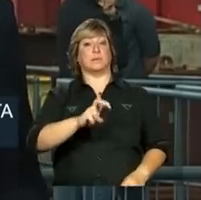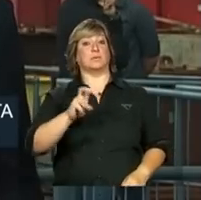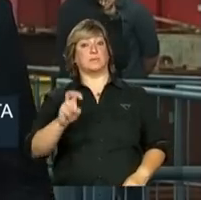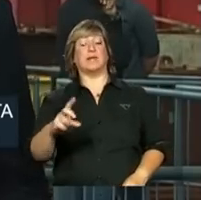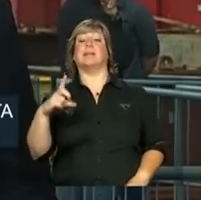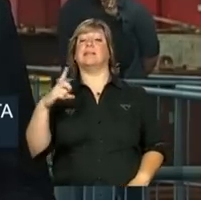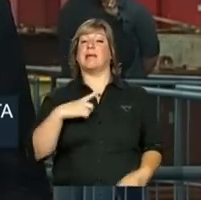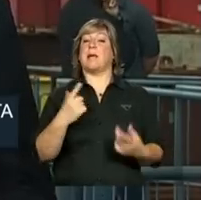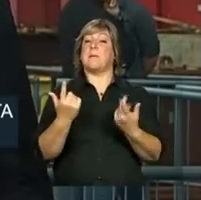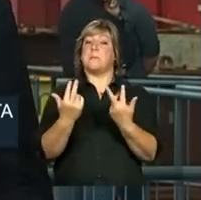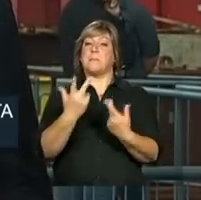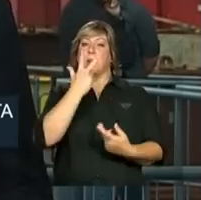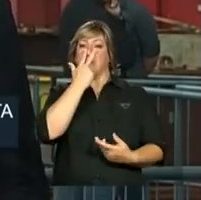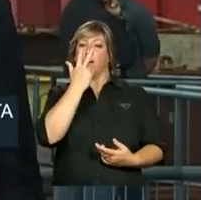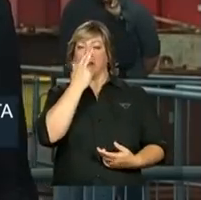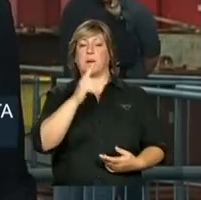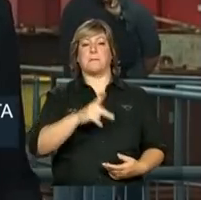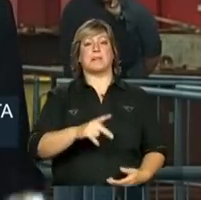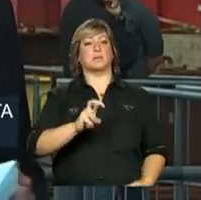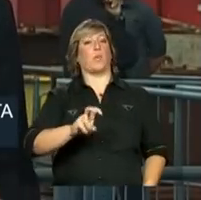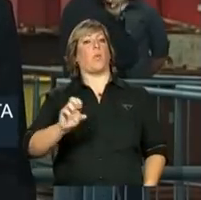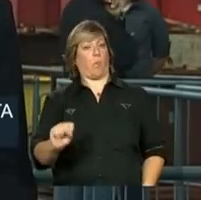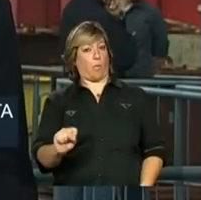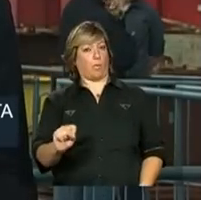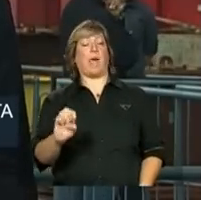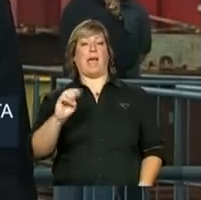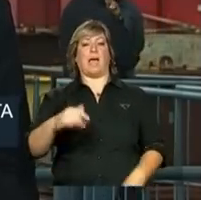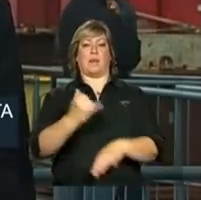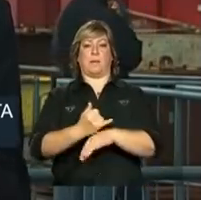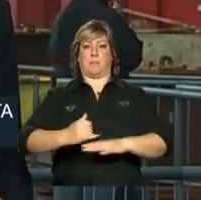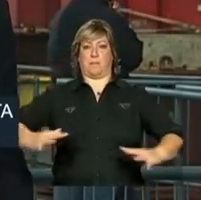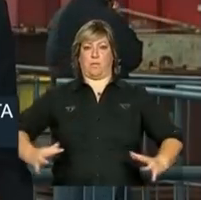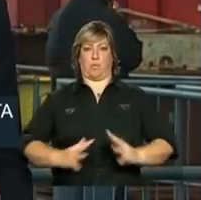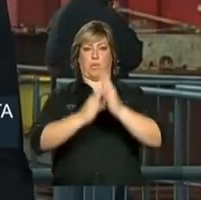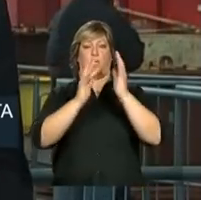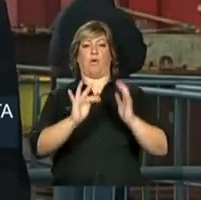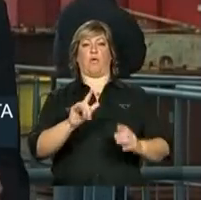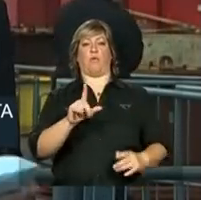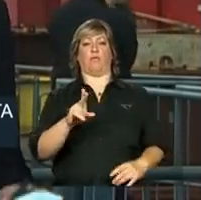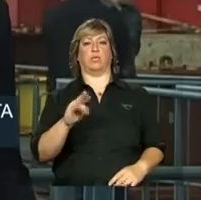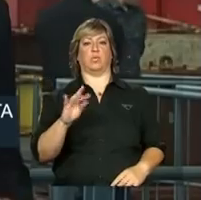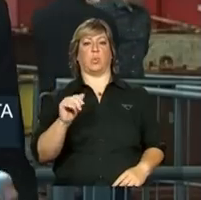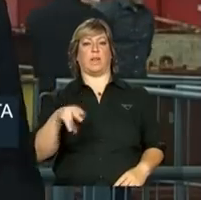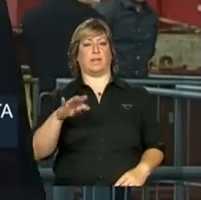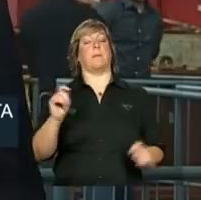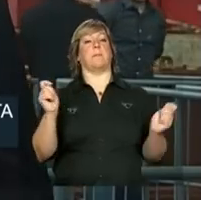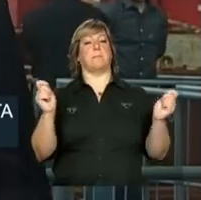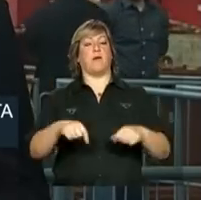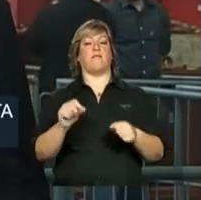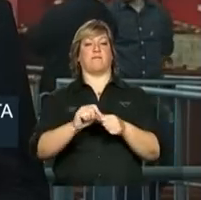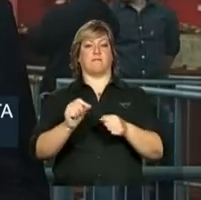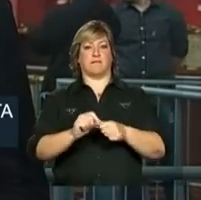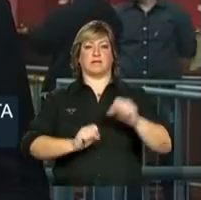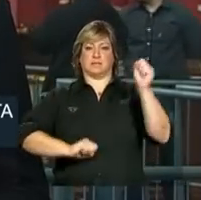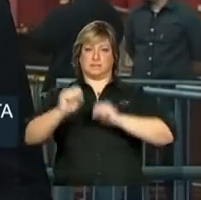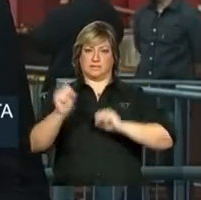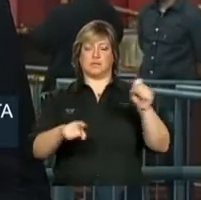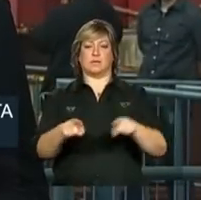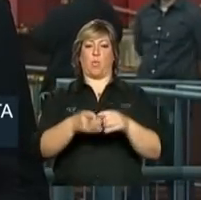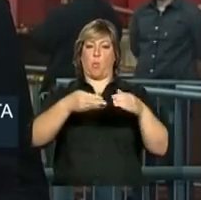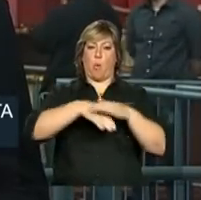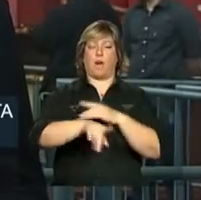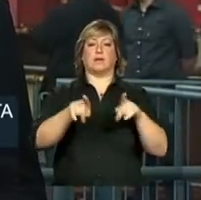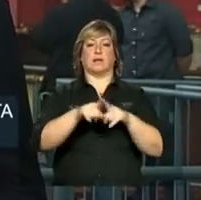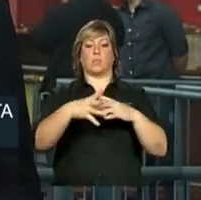as mesmas características da P-58. É uma plataforma flutuante, pode produzir, armazenar e transferir petróleo